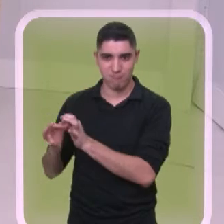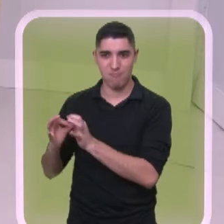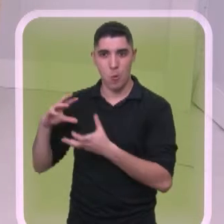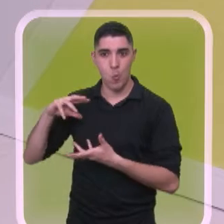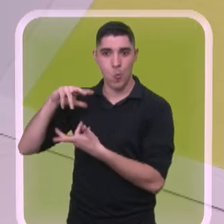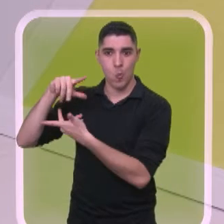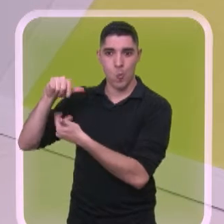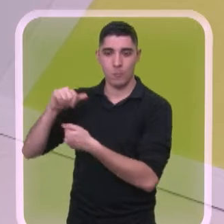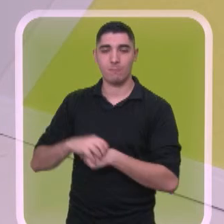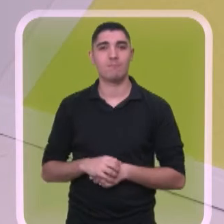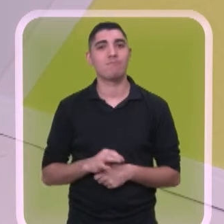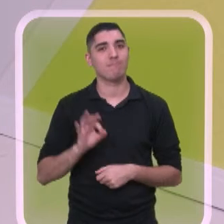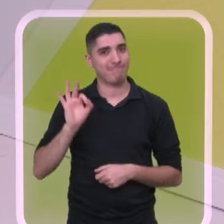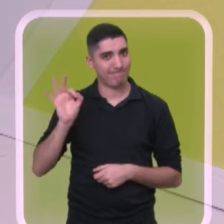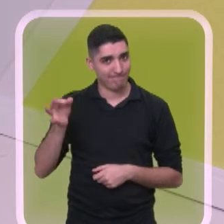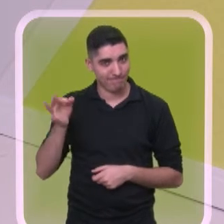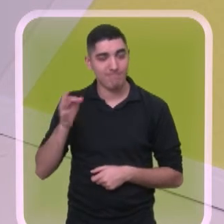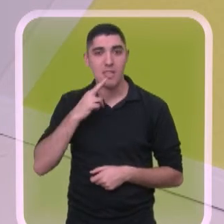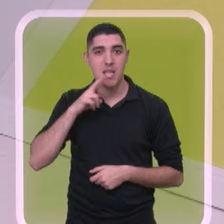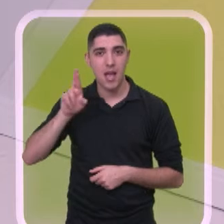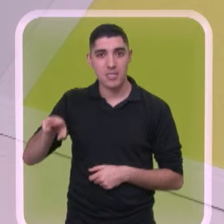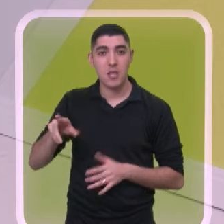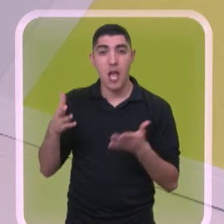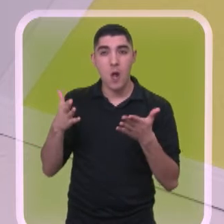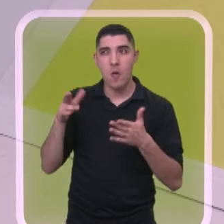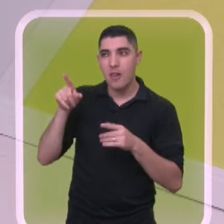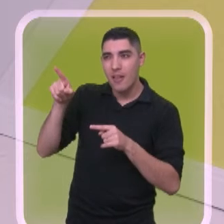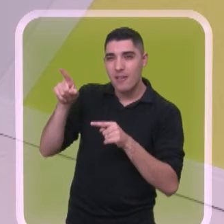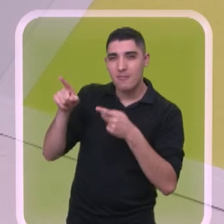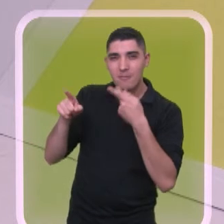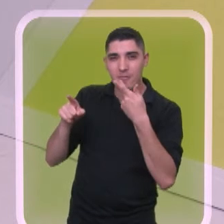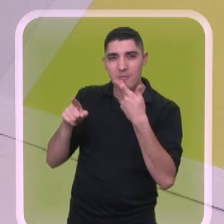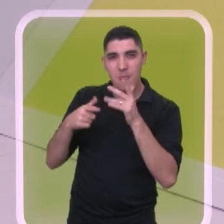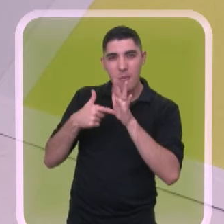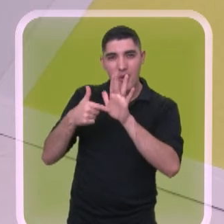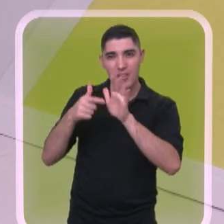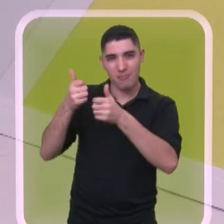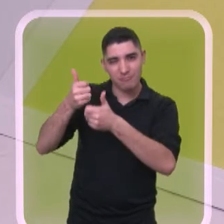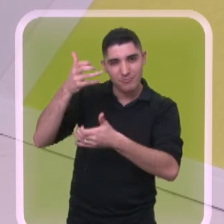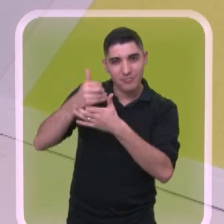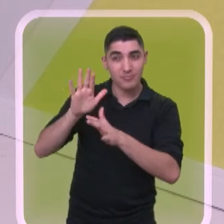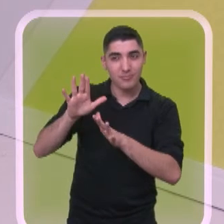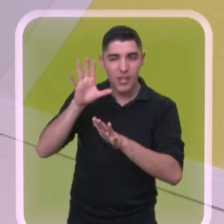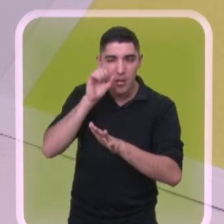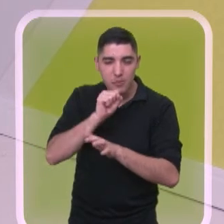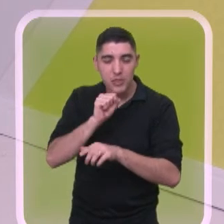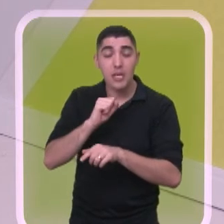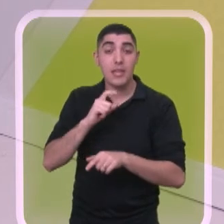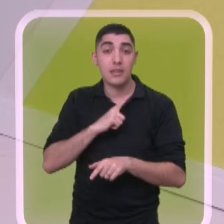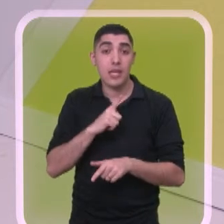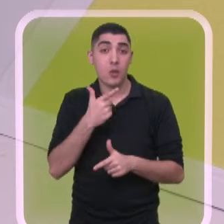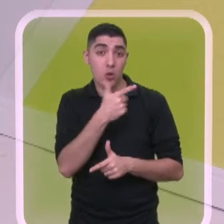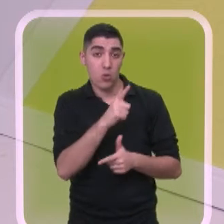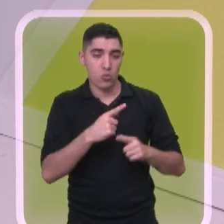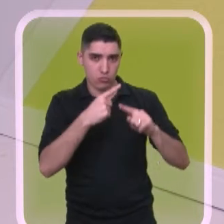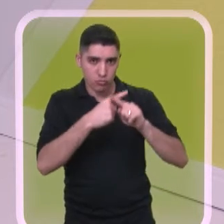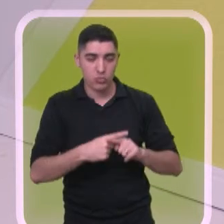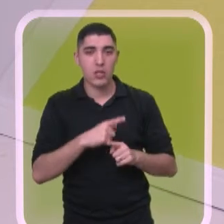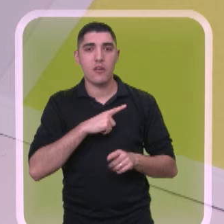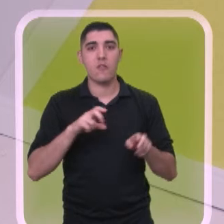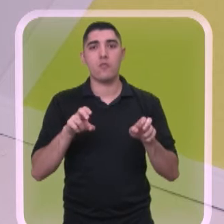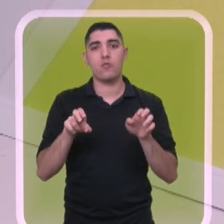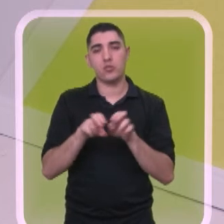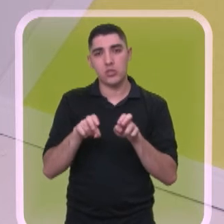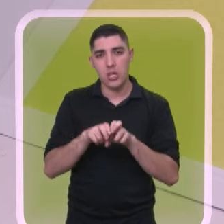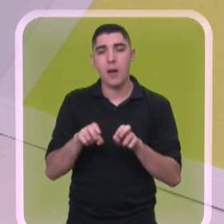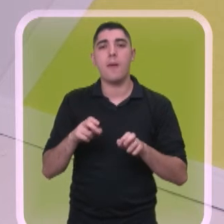e eu vou fugir do script aqui, minha cara Giovana. O detalhe é o seguinte, ainda tem alguns jogos para acontecer, tem futsal masculino, a final